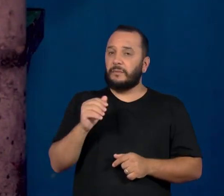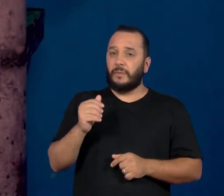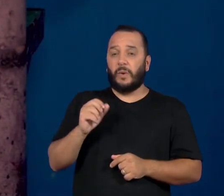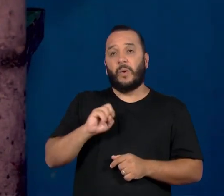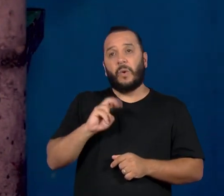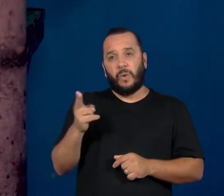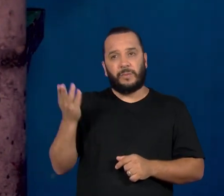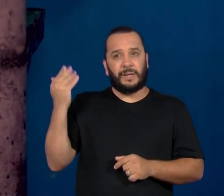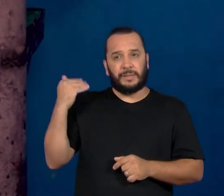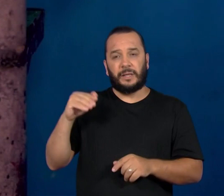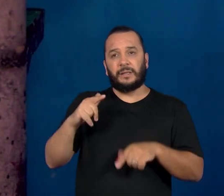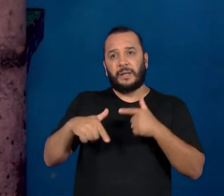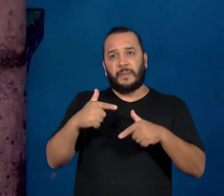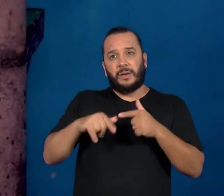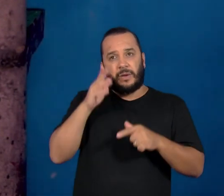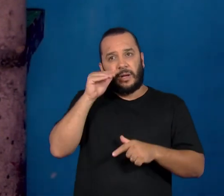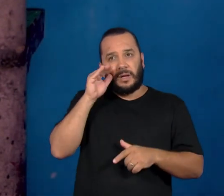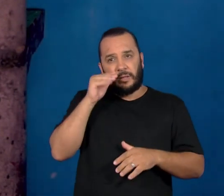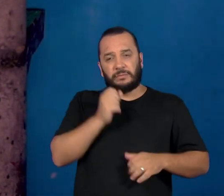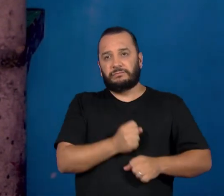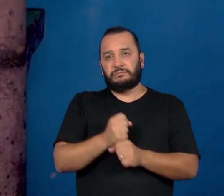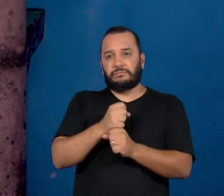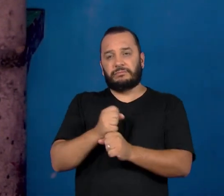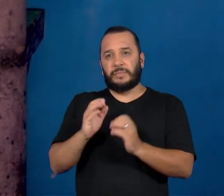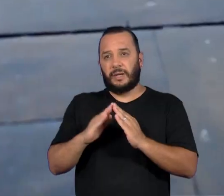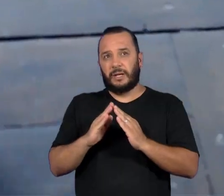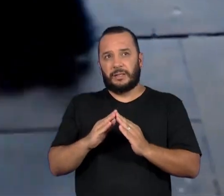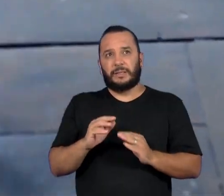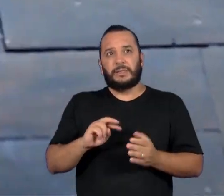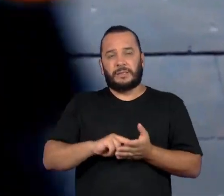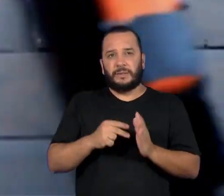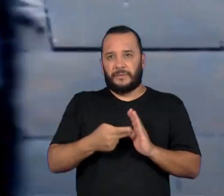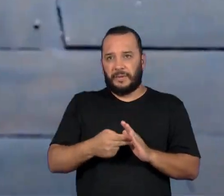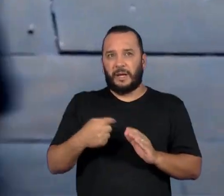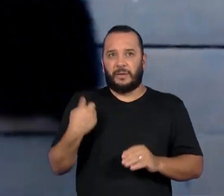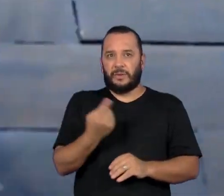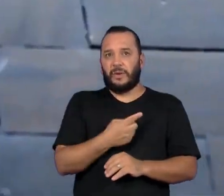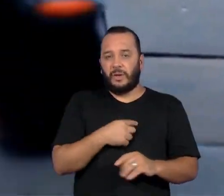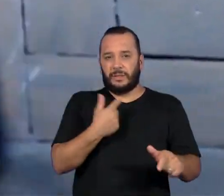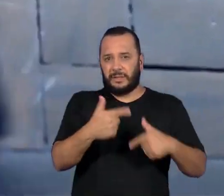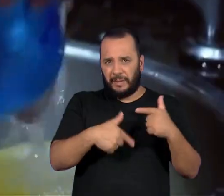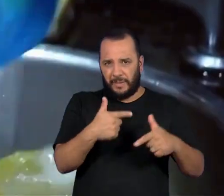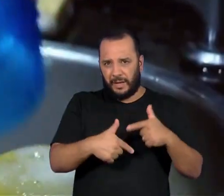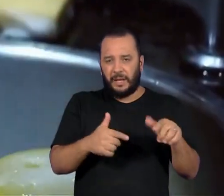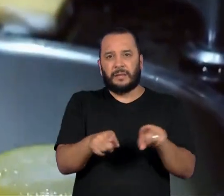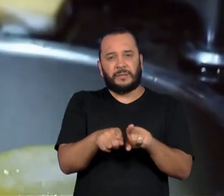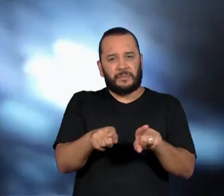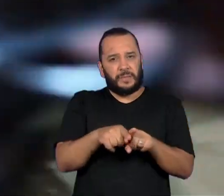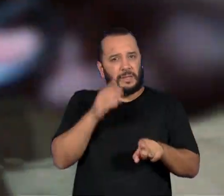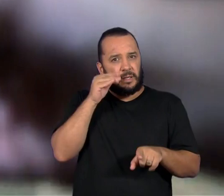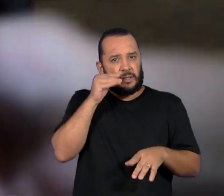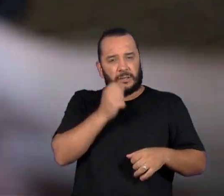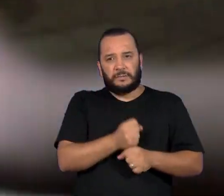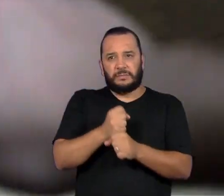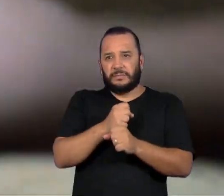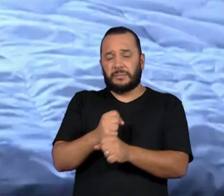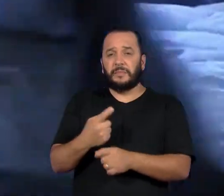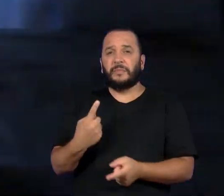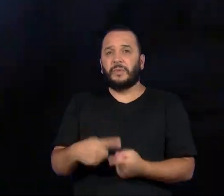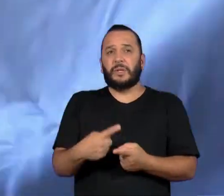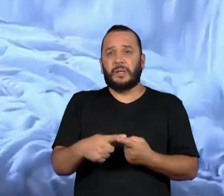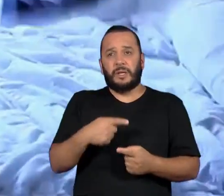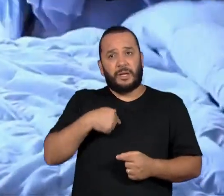empregadas domésticas, isso não quer dizer que a gente tenha uma relação próxima com a função, né? Porque as próprias mulheres domésticas